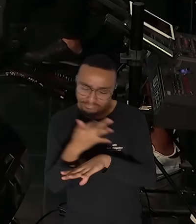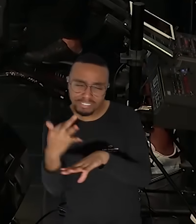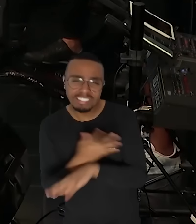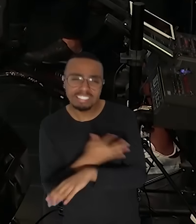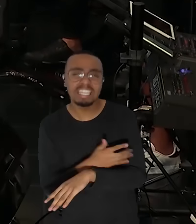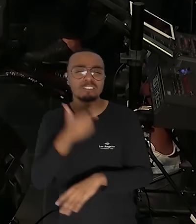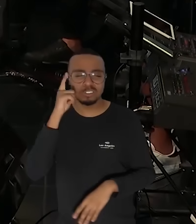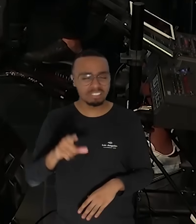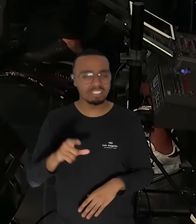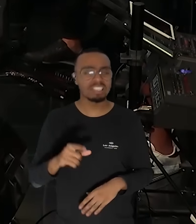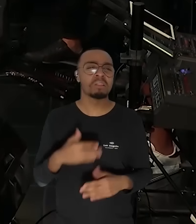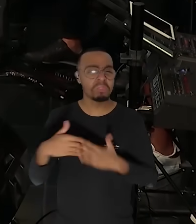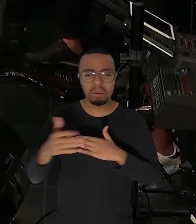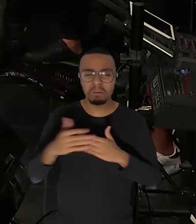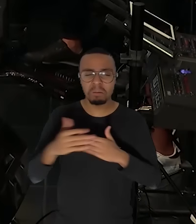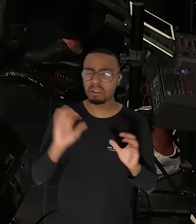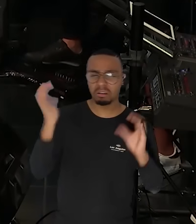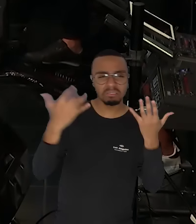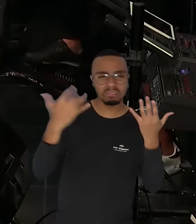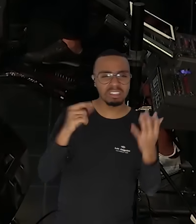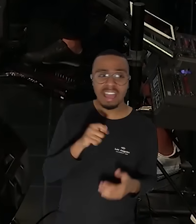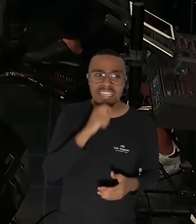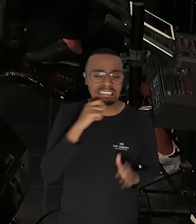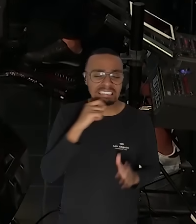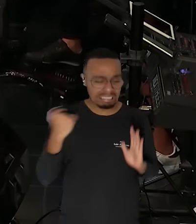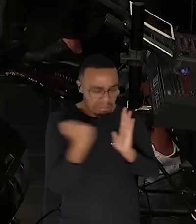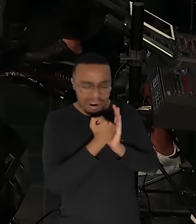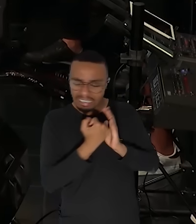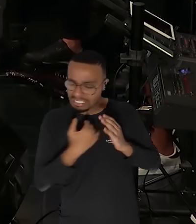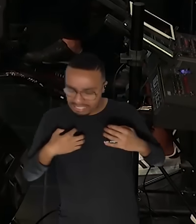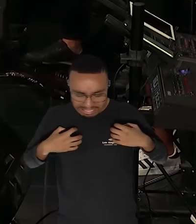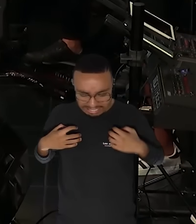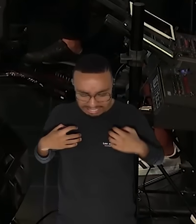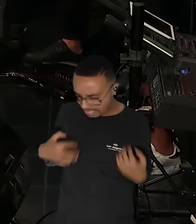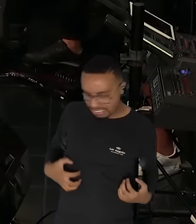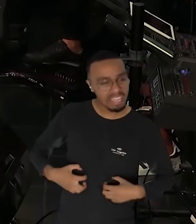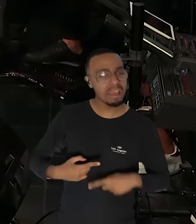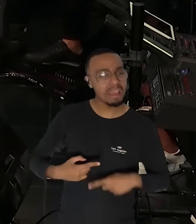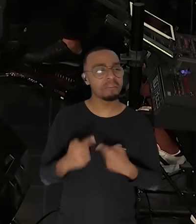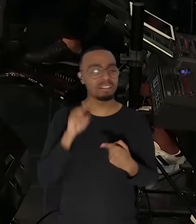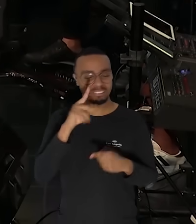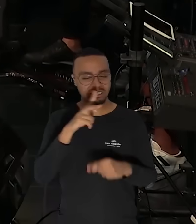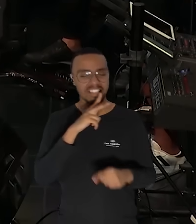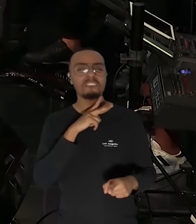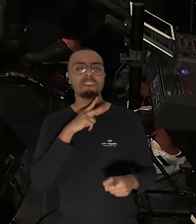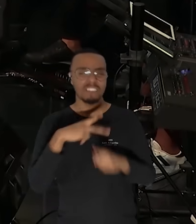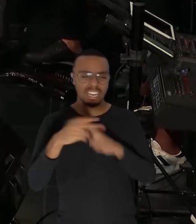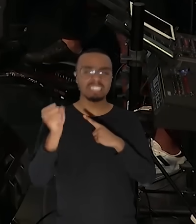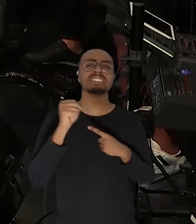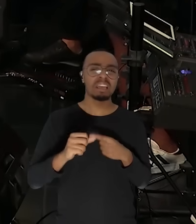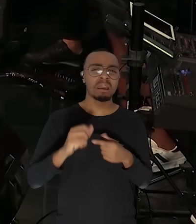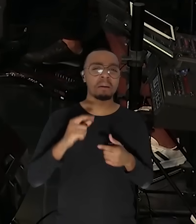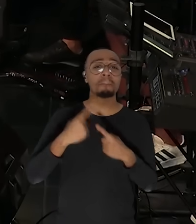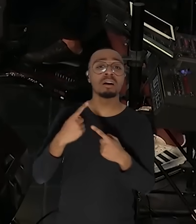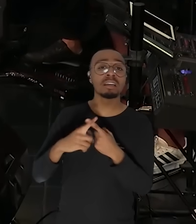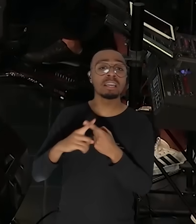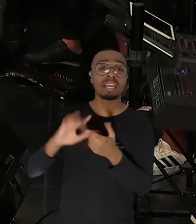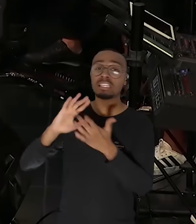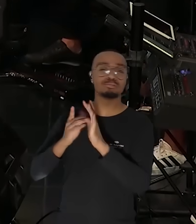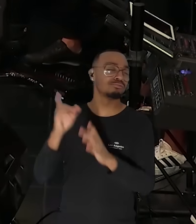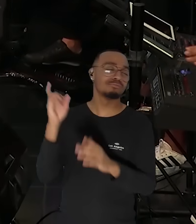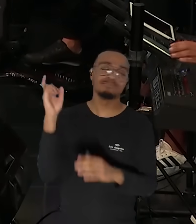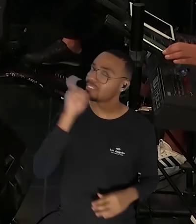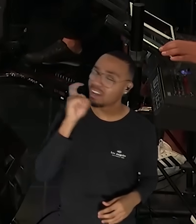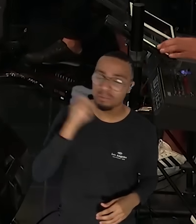com marcas, mas vai chegar. Vai chegar. Ele não mente. Ele não mente. Ele não mente. Ele não mente. Ele não mente. Ele